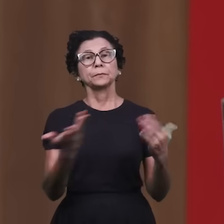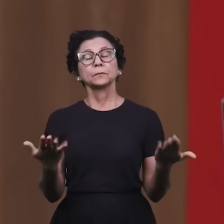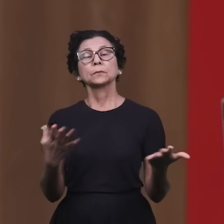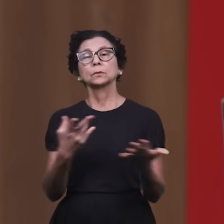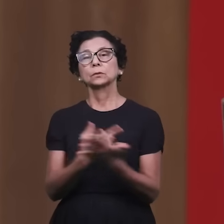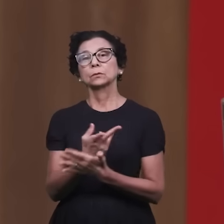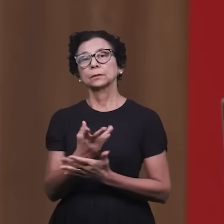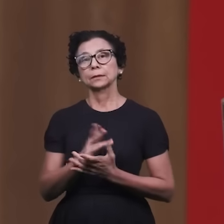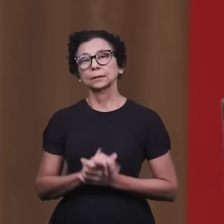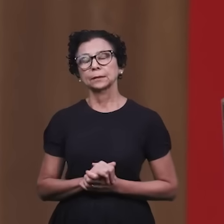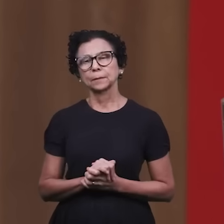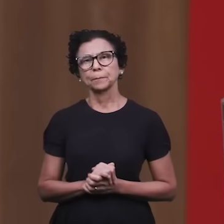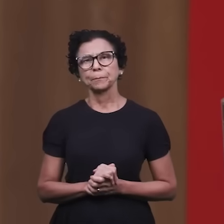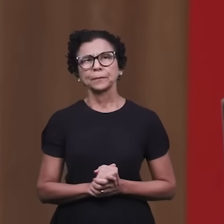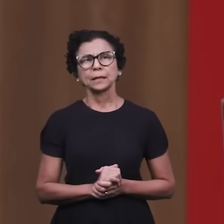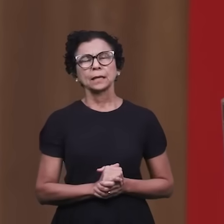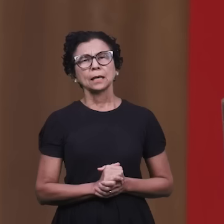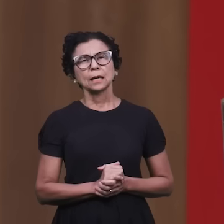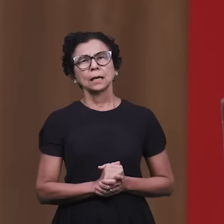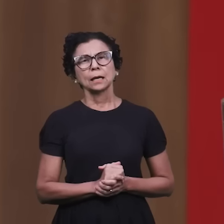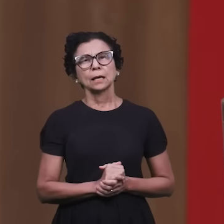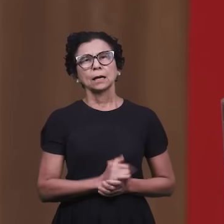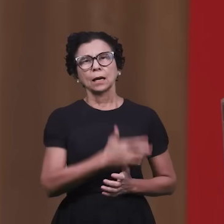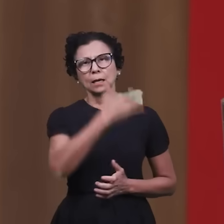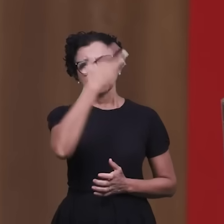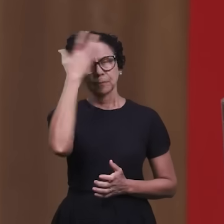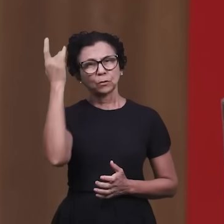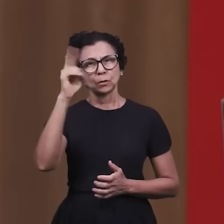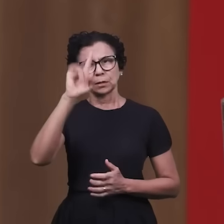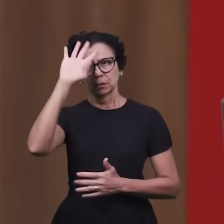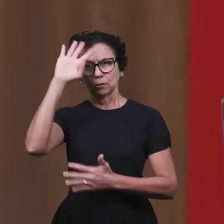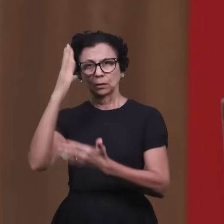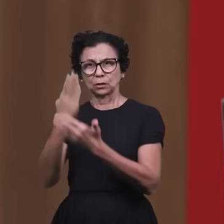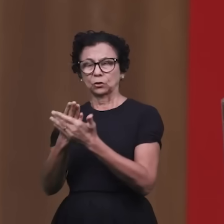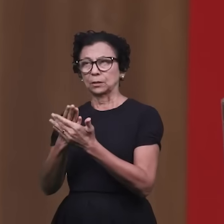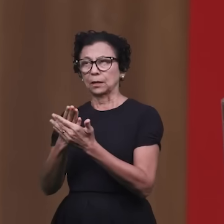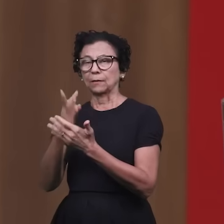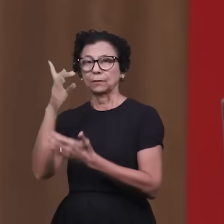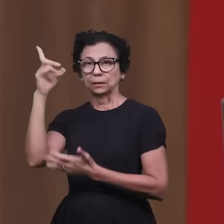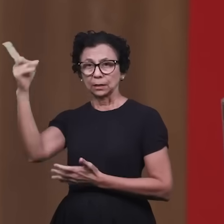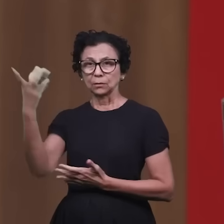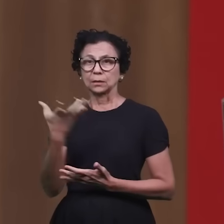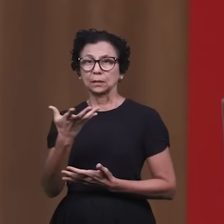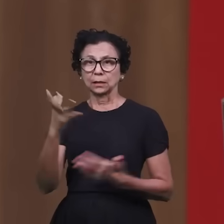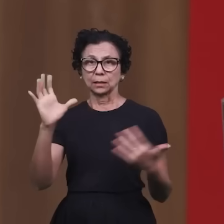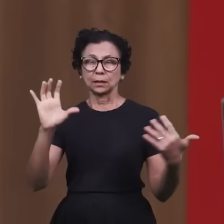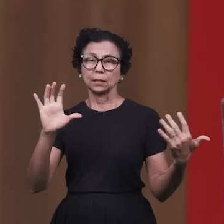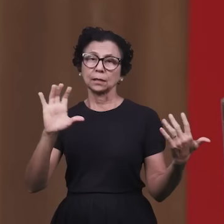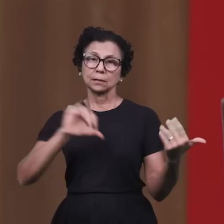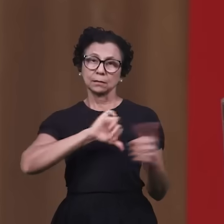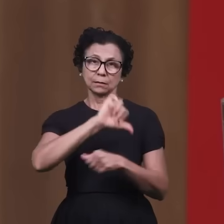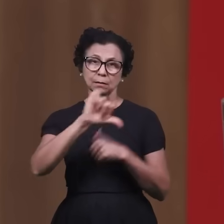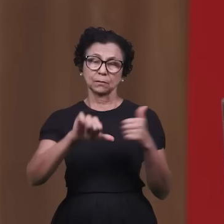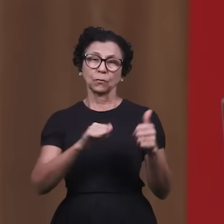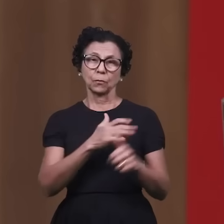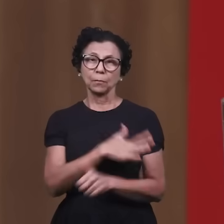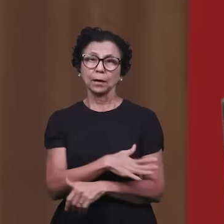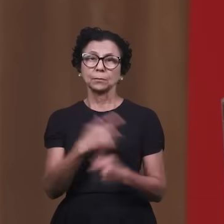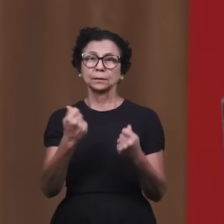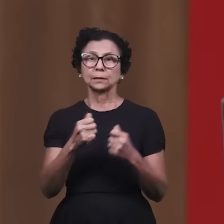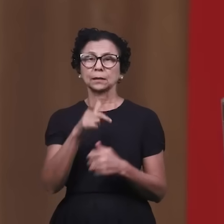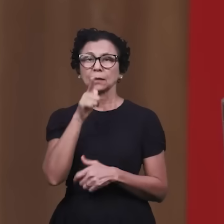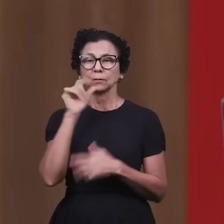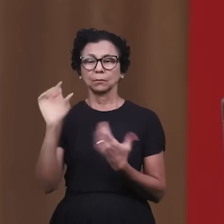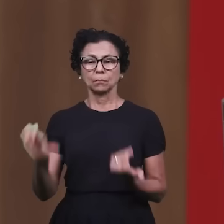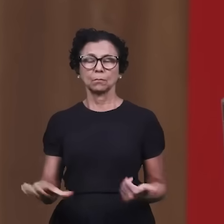o que acontece? Todos os pagãos que quisessem se tornar cristãos tinham que se batizar, tudo bem.